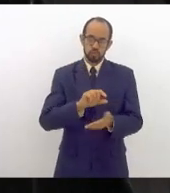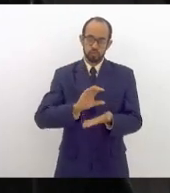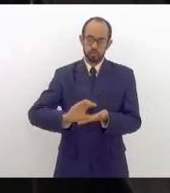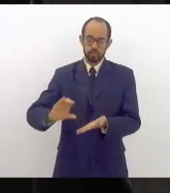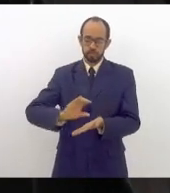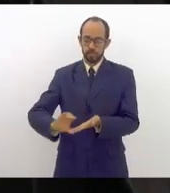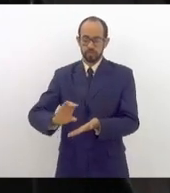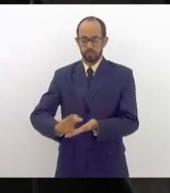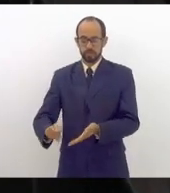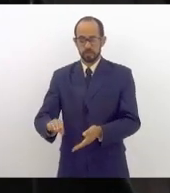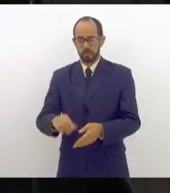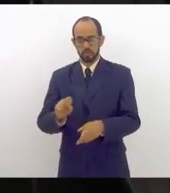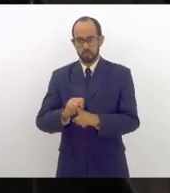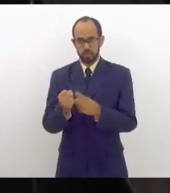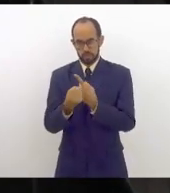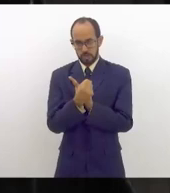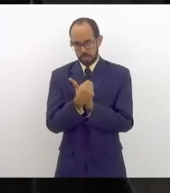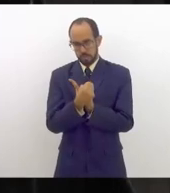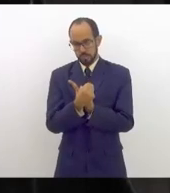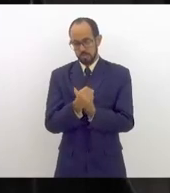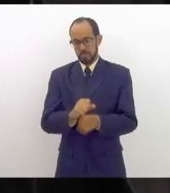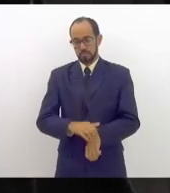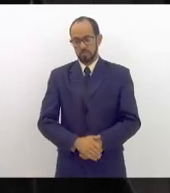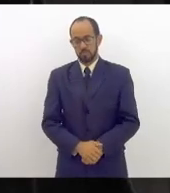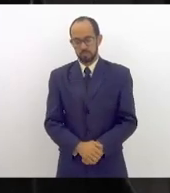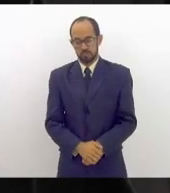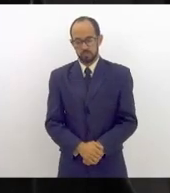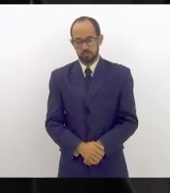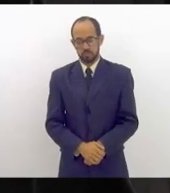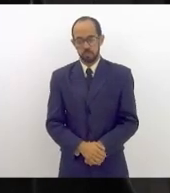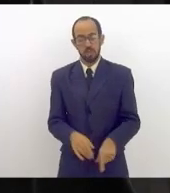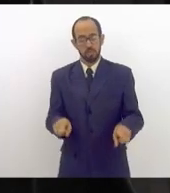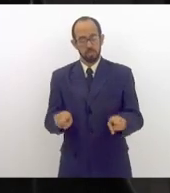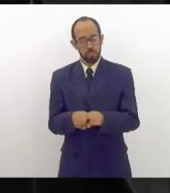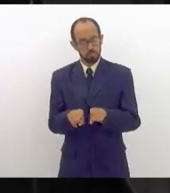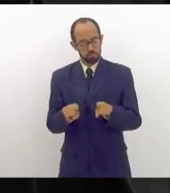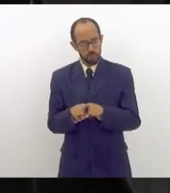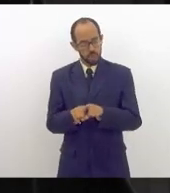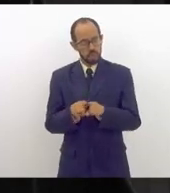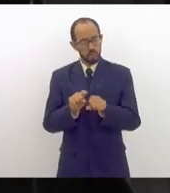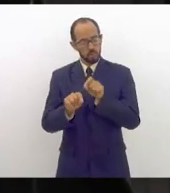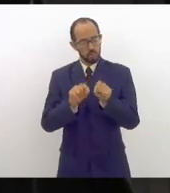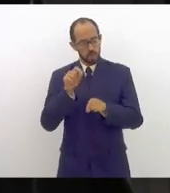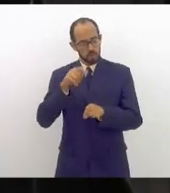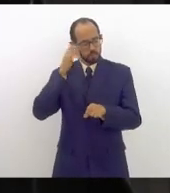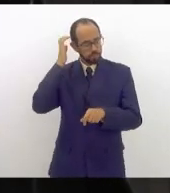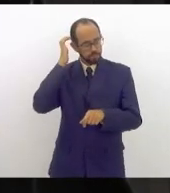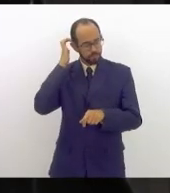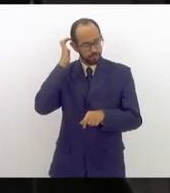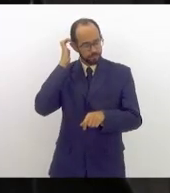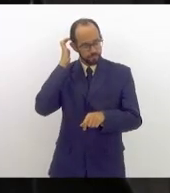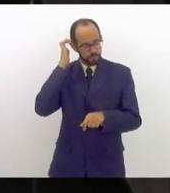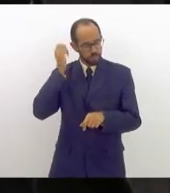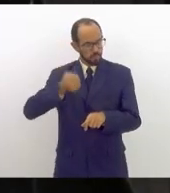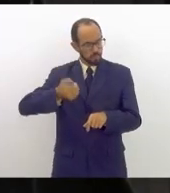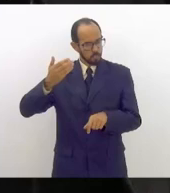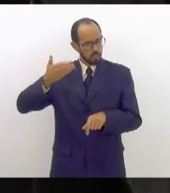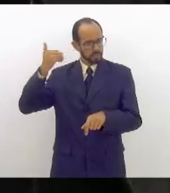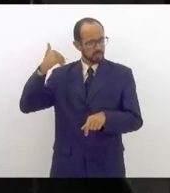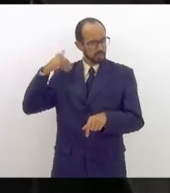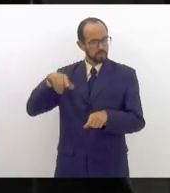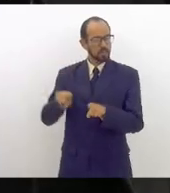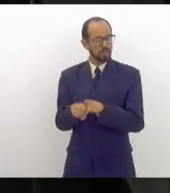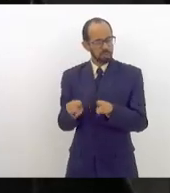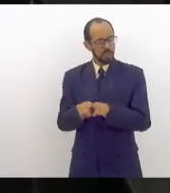investimentos sociais. E, além do mais, ainda há pouco aqui, tinha